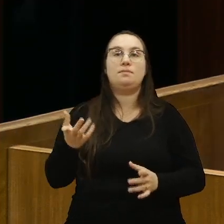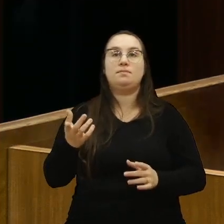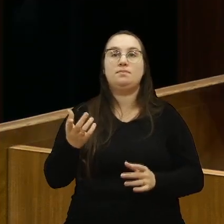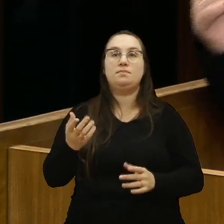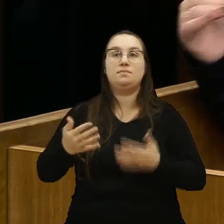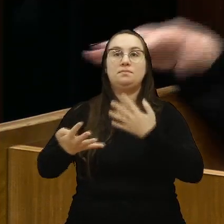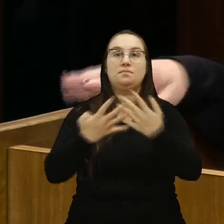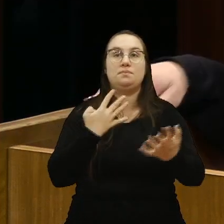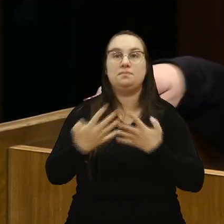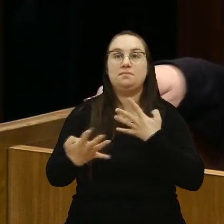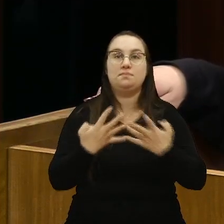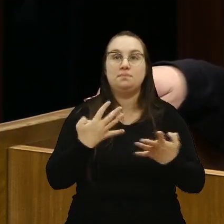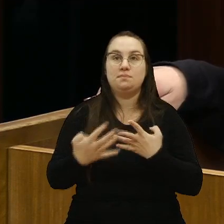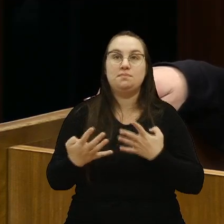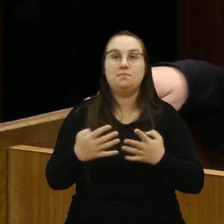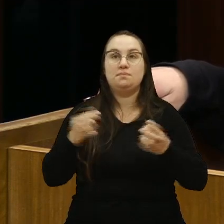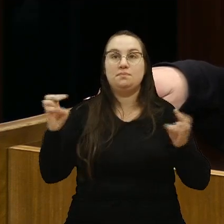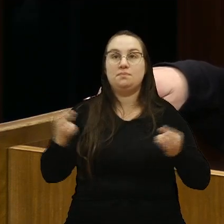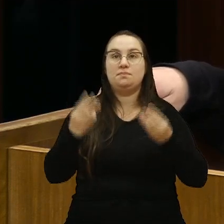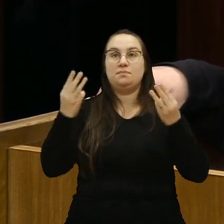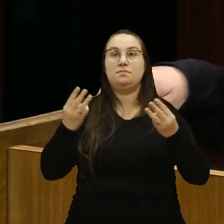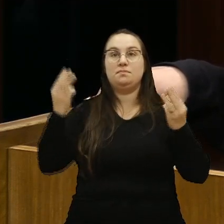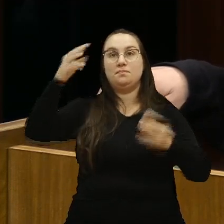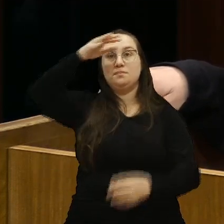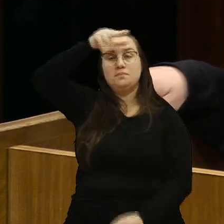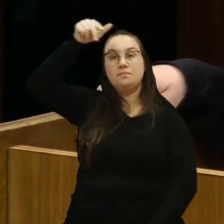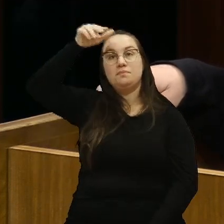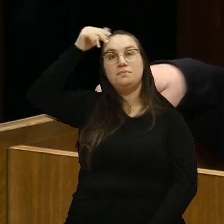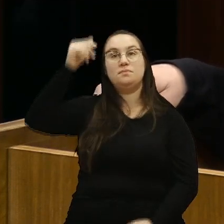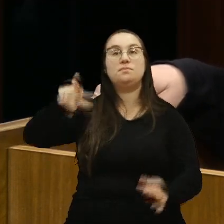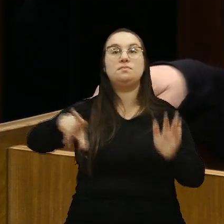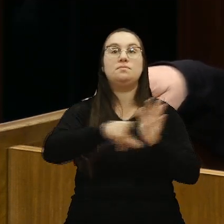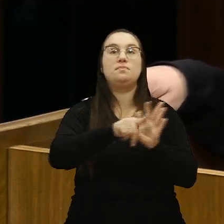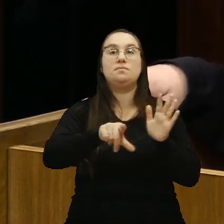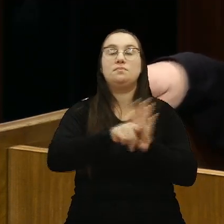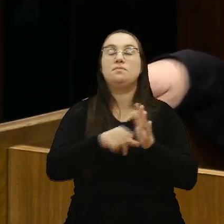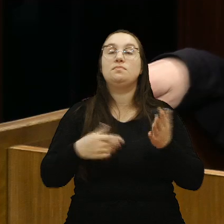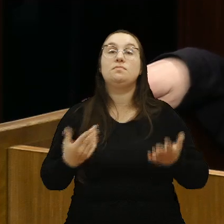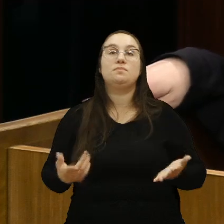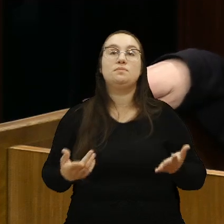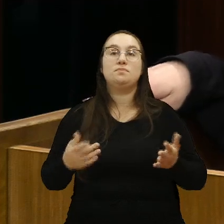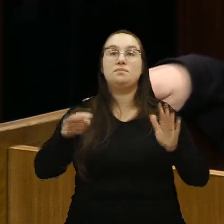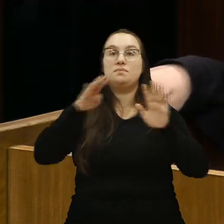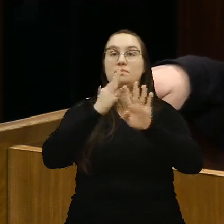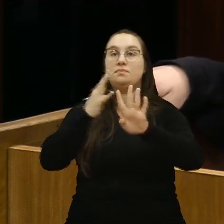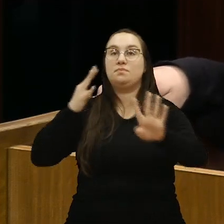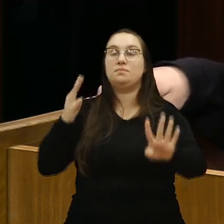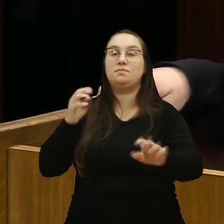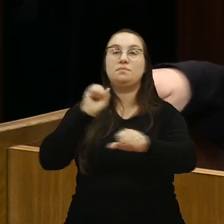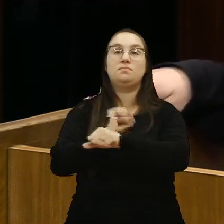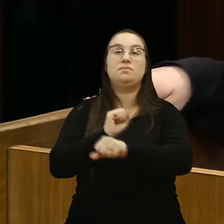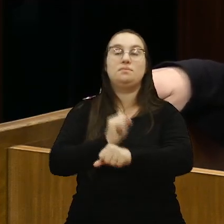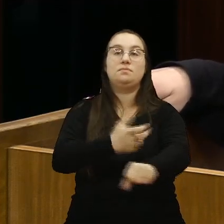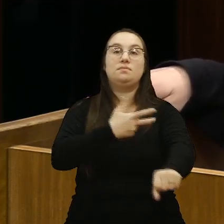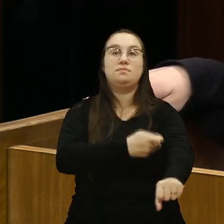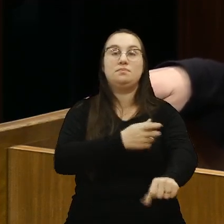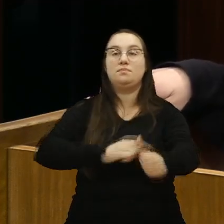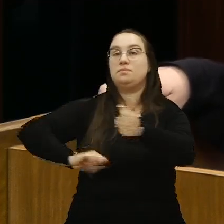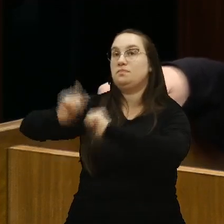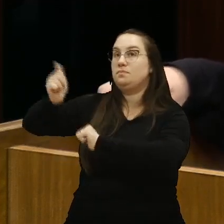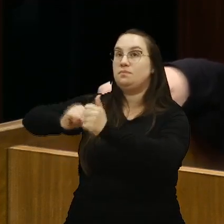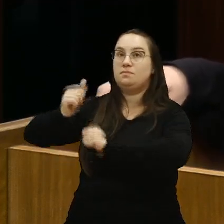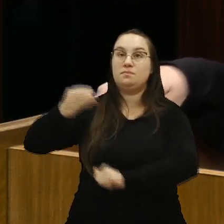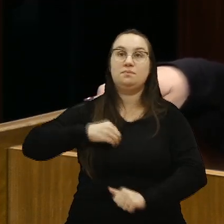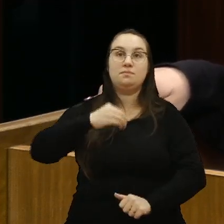da transparência no site da prefeitura sobre uma legislação de listas de espera de exames, consultas com